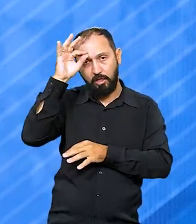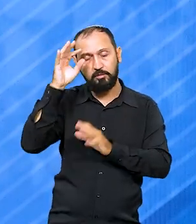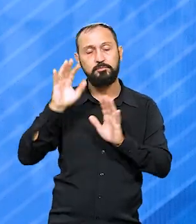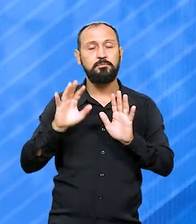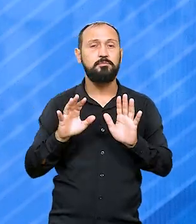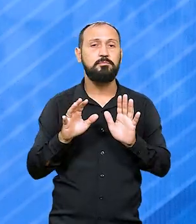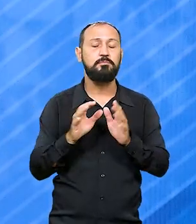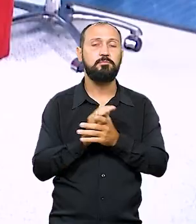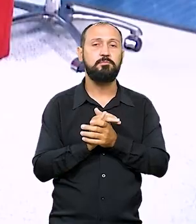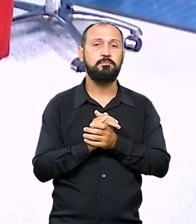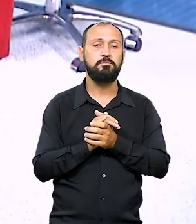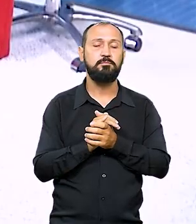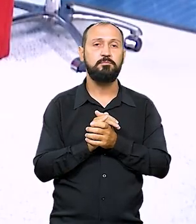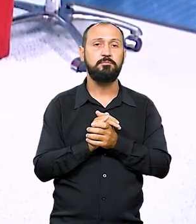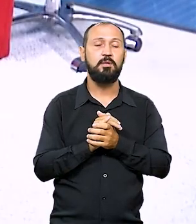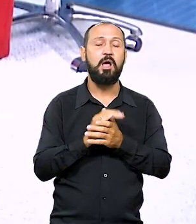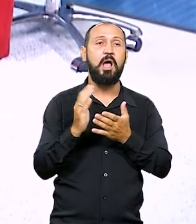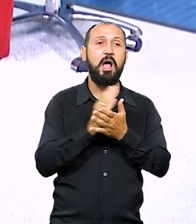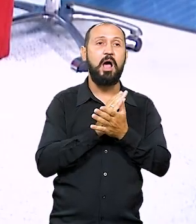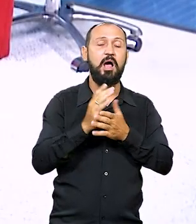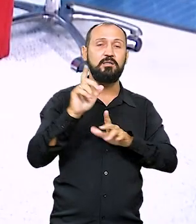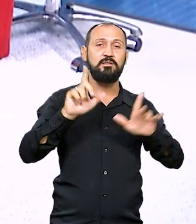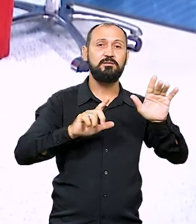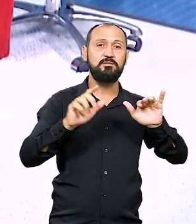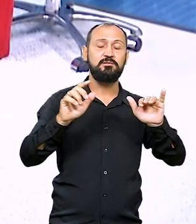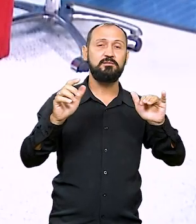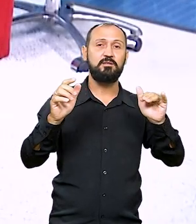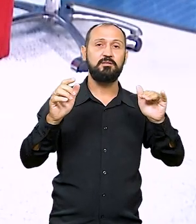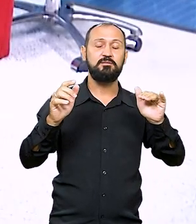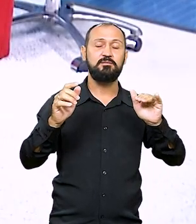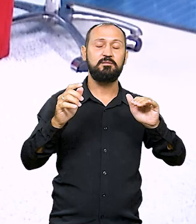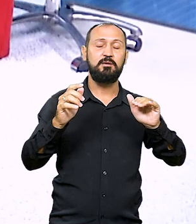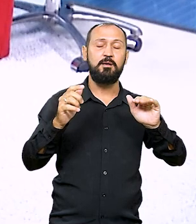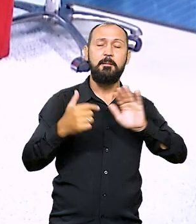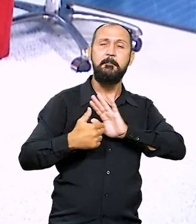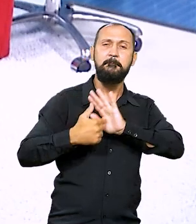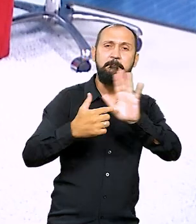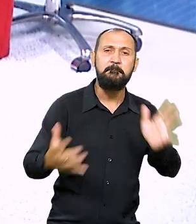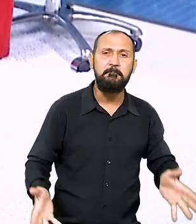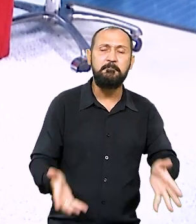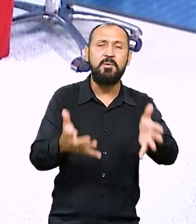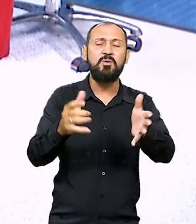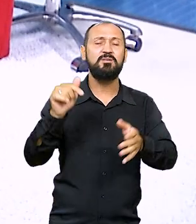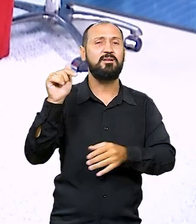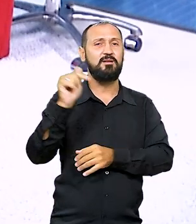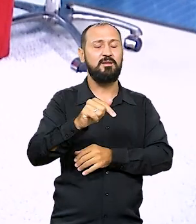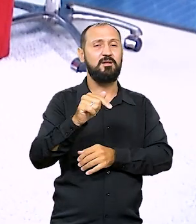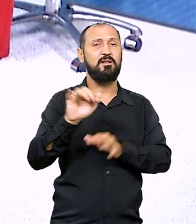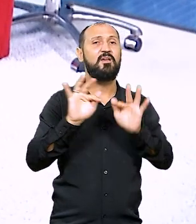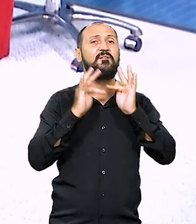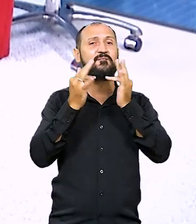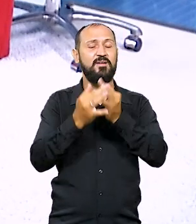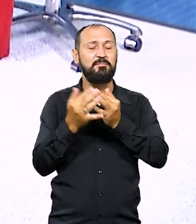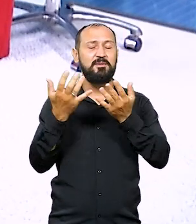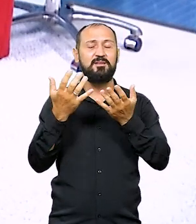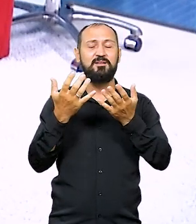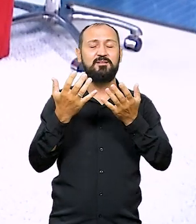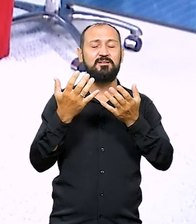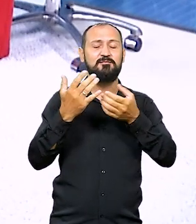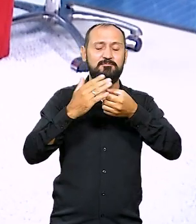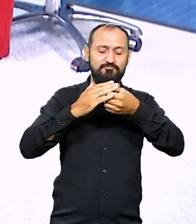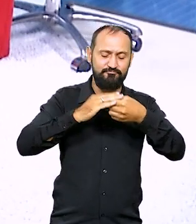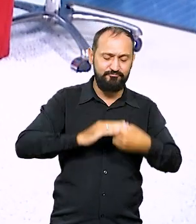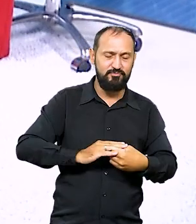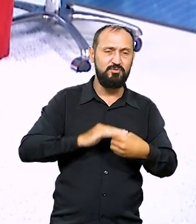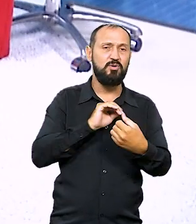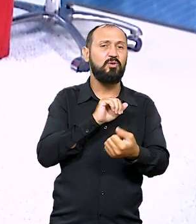inocente, ou às vezes a mídia execra aquele cidadão e a família toda vai junto para o